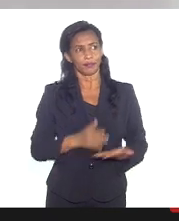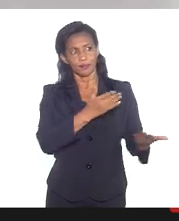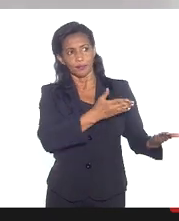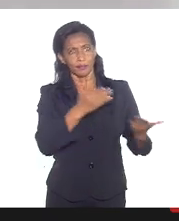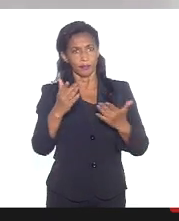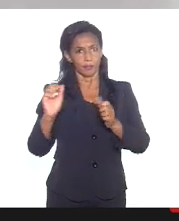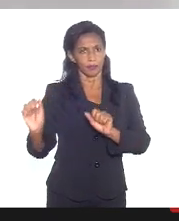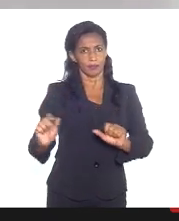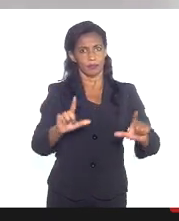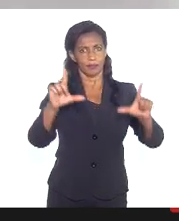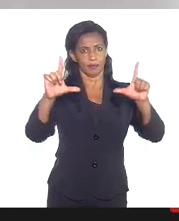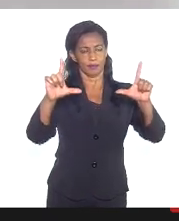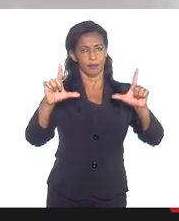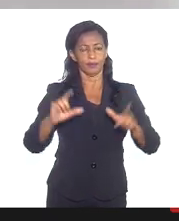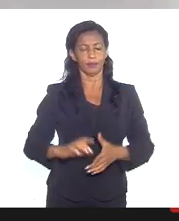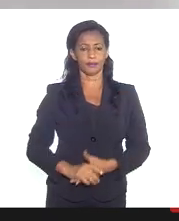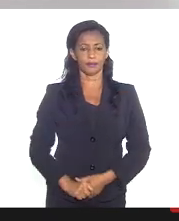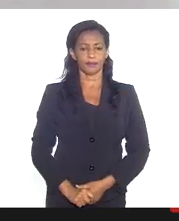favor?